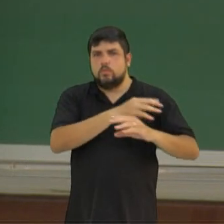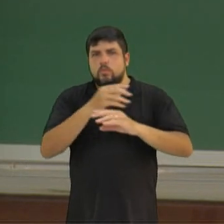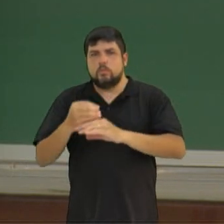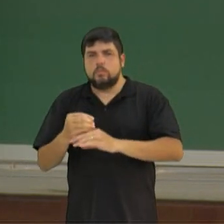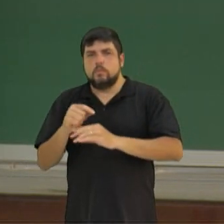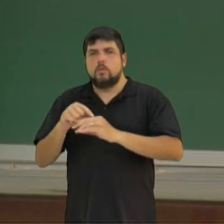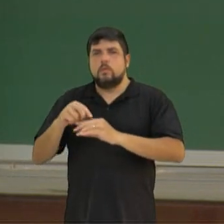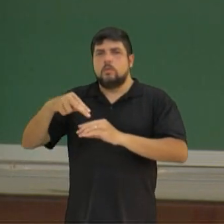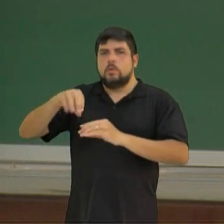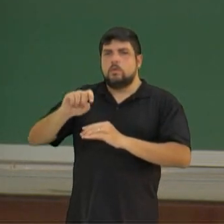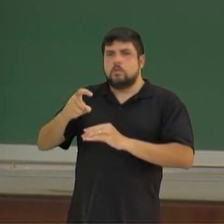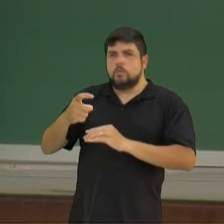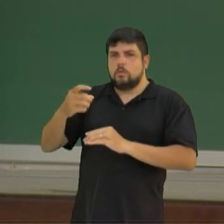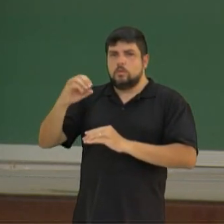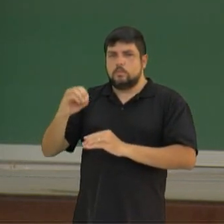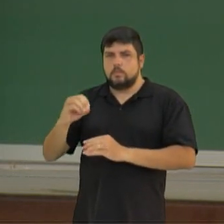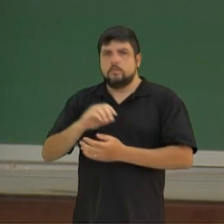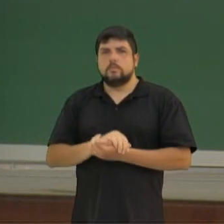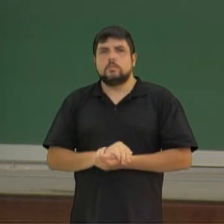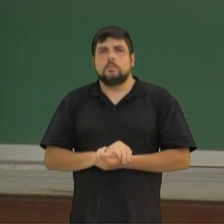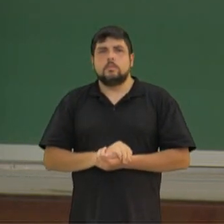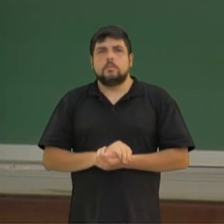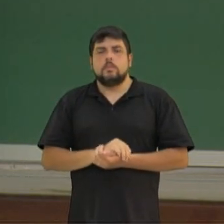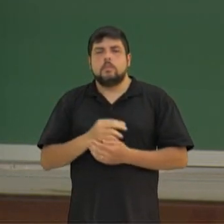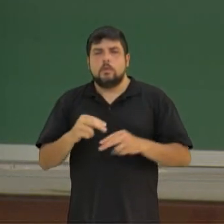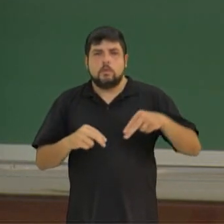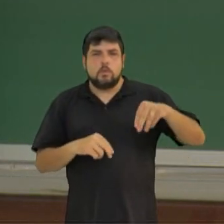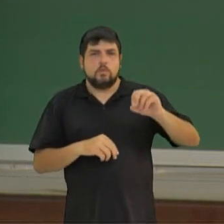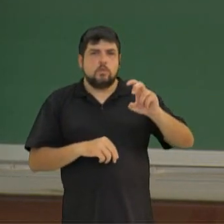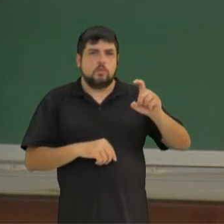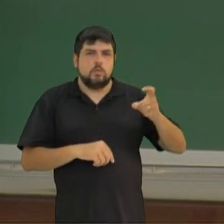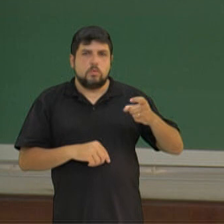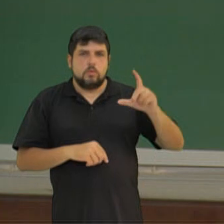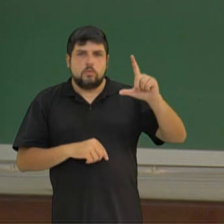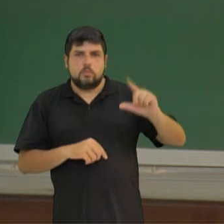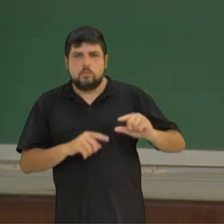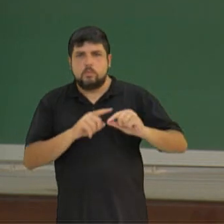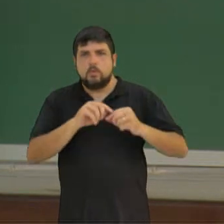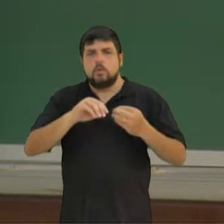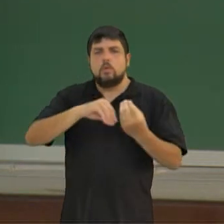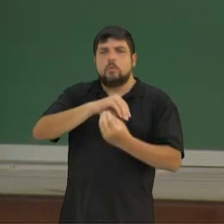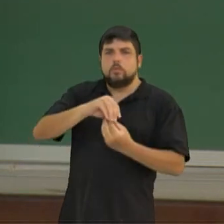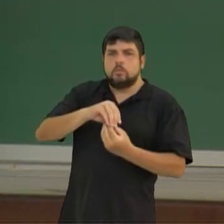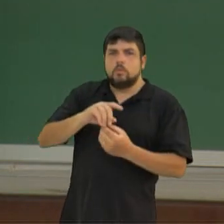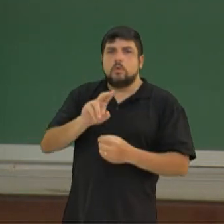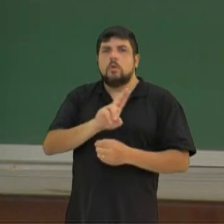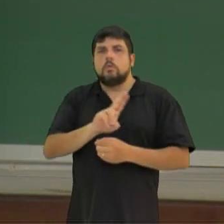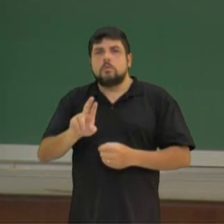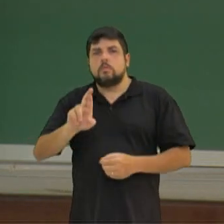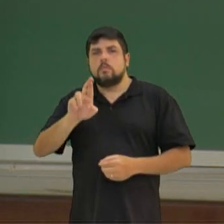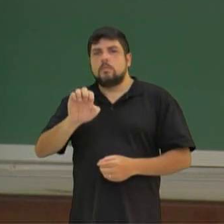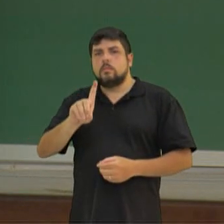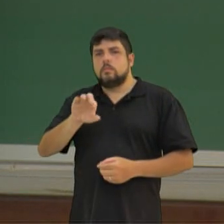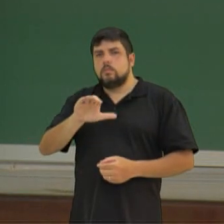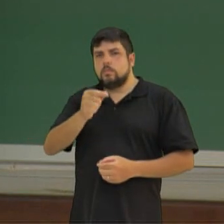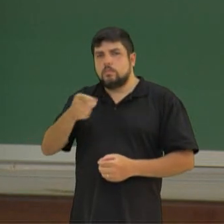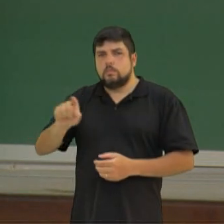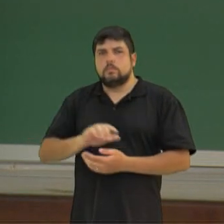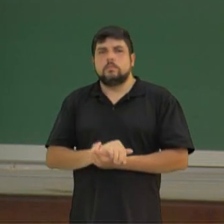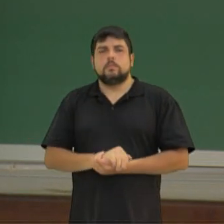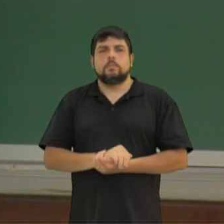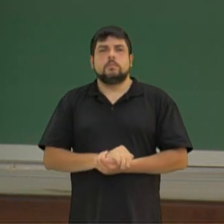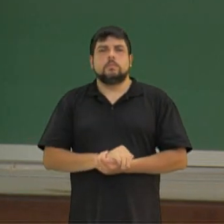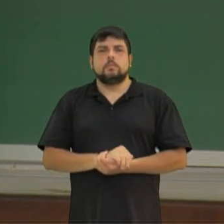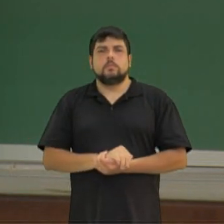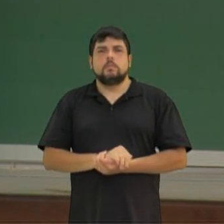sólida, NOx 0. Então o seu NOx diminui, ganha elétrons e a esse processo chamamos de redução.